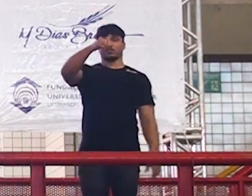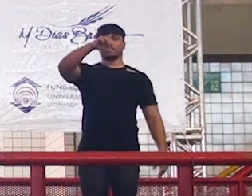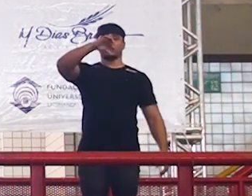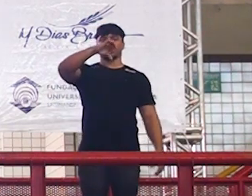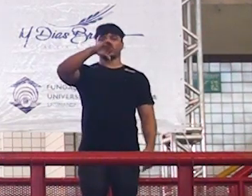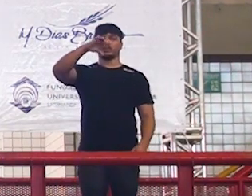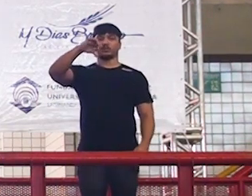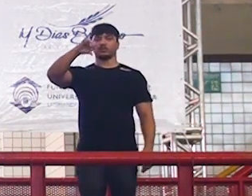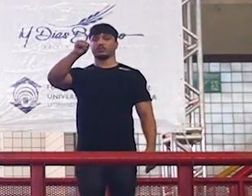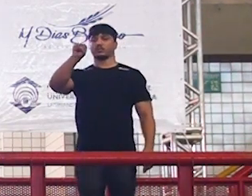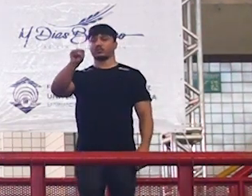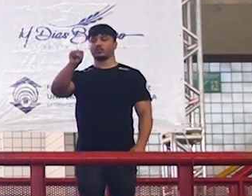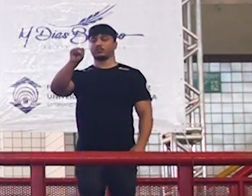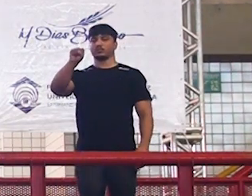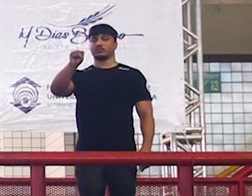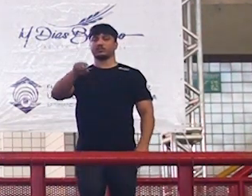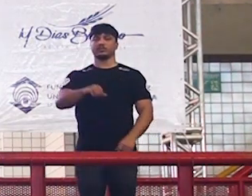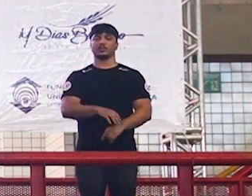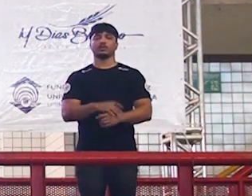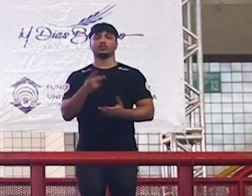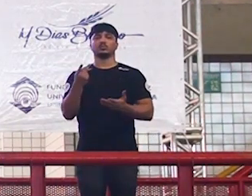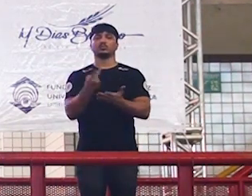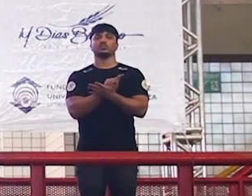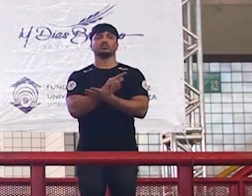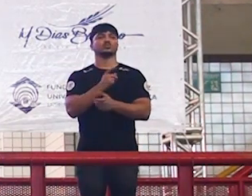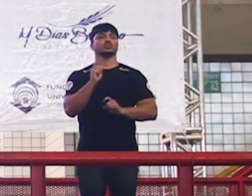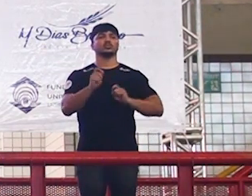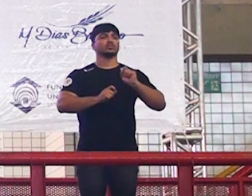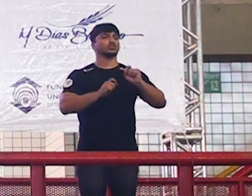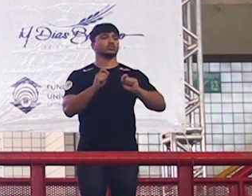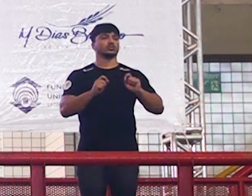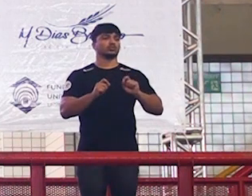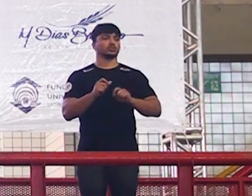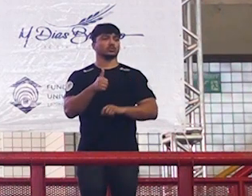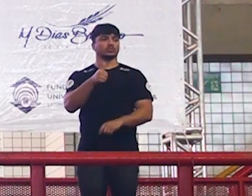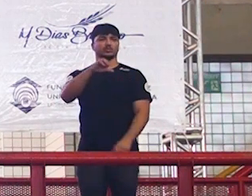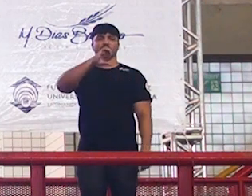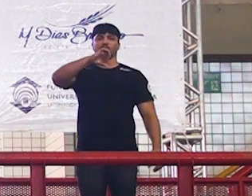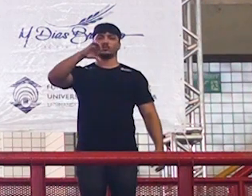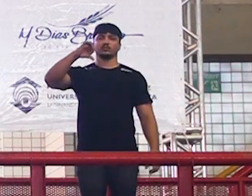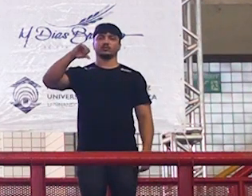1998, o que aconteceu em 1998, pessoal?